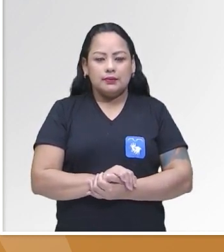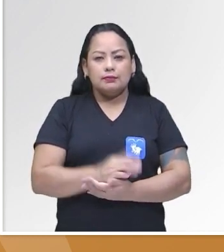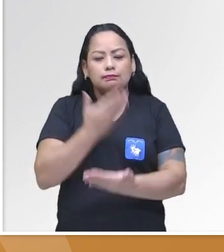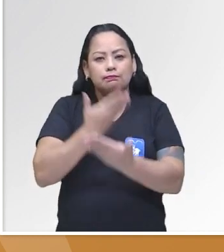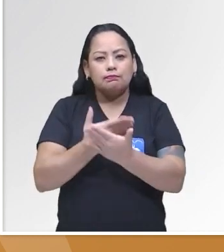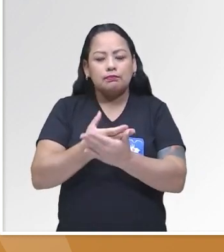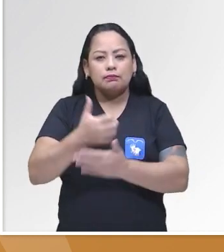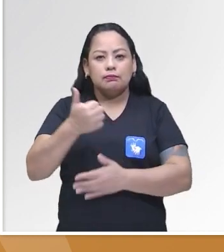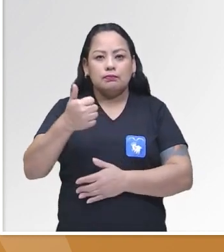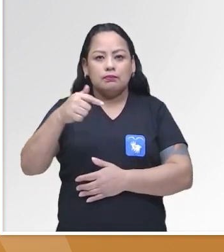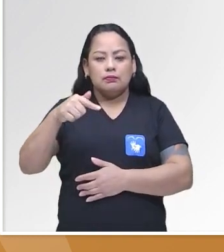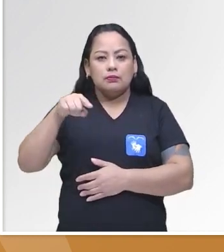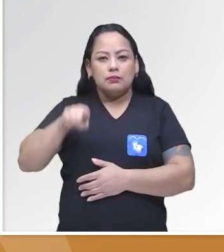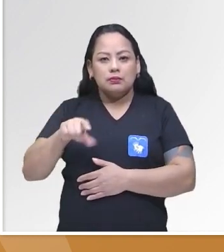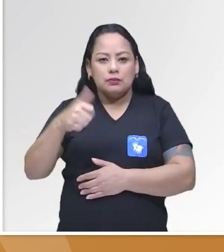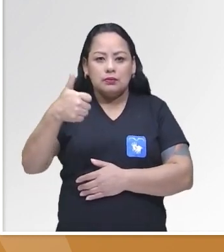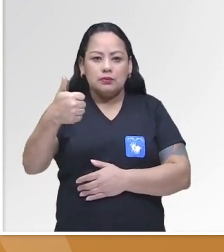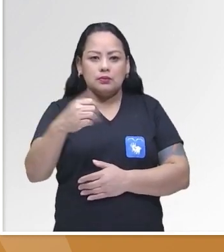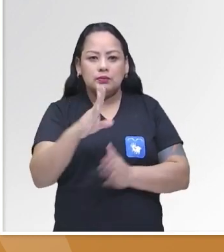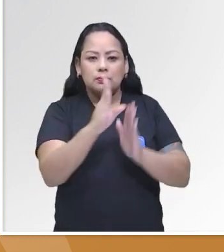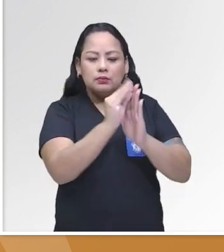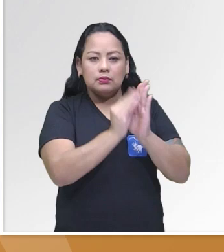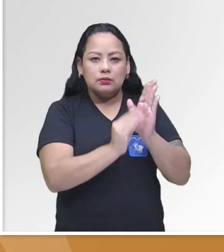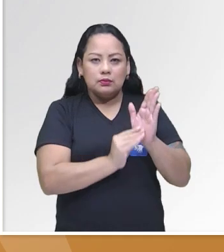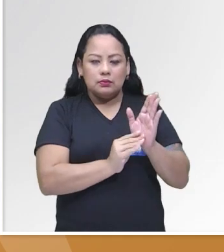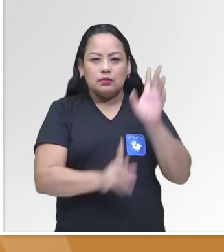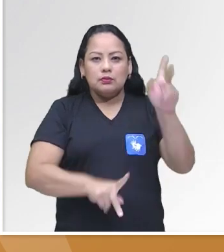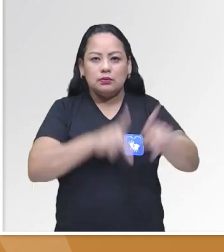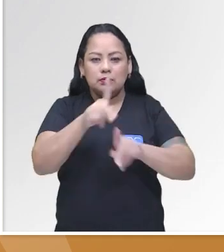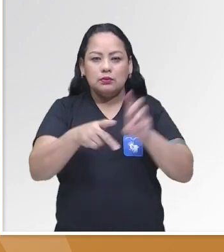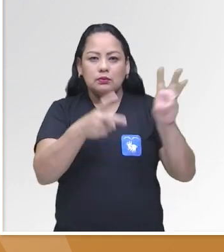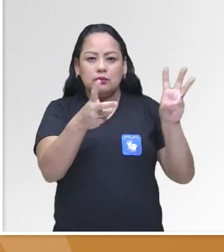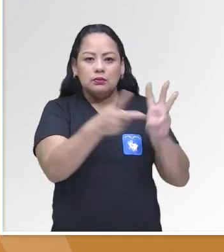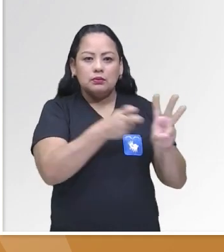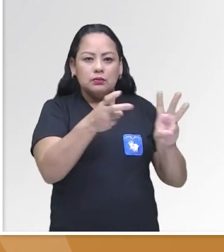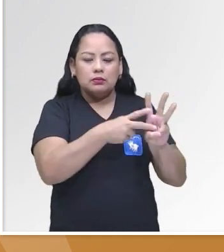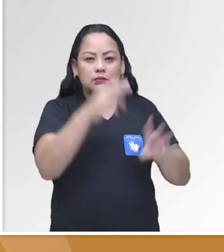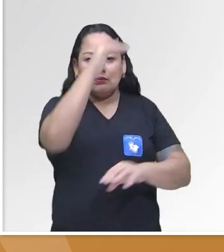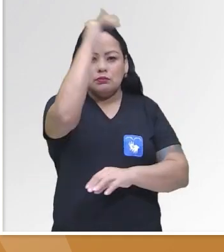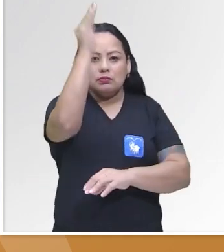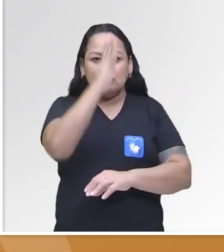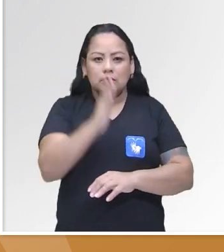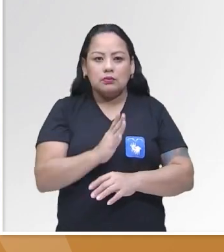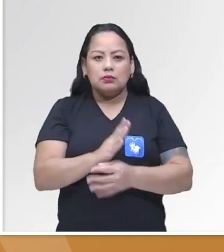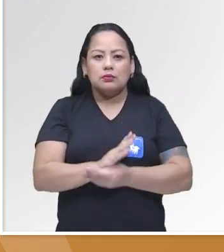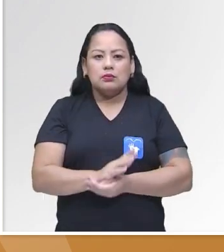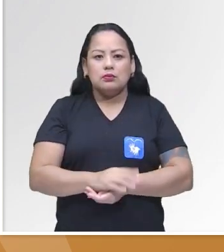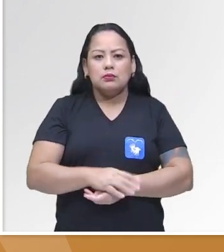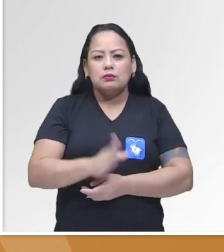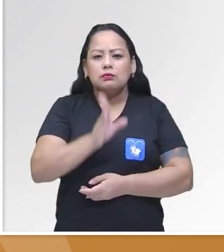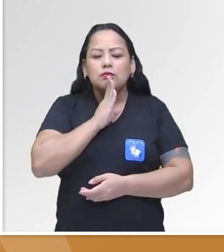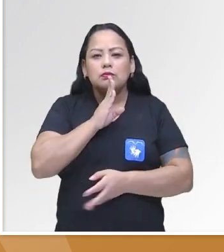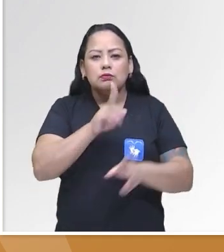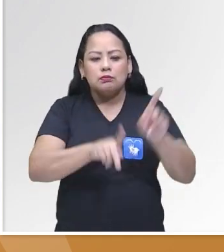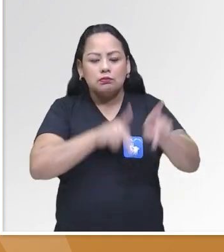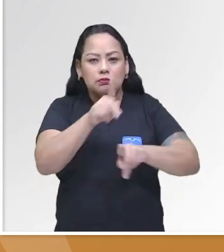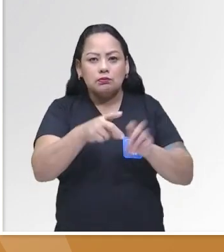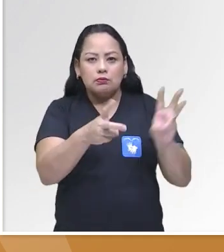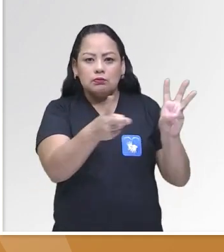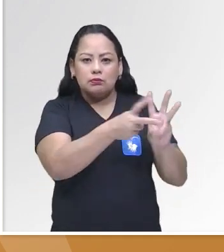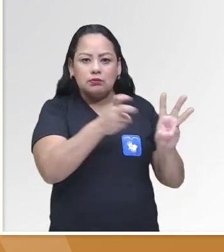Aula 17.1. Conteúdos. Povos indígenas no Brasil. Conhecendo os povos